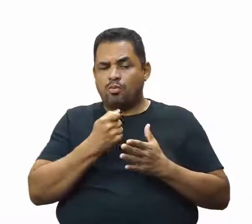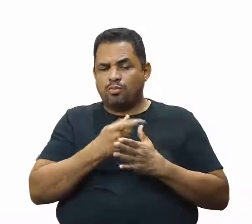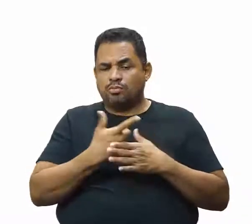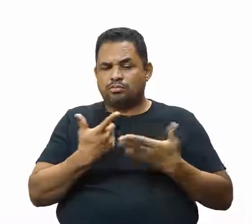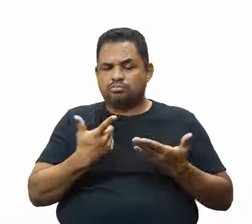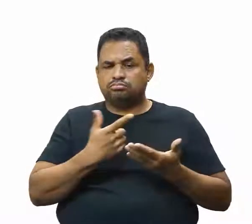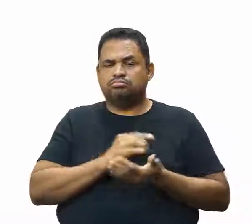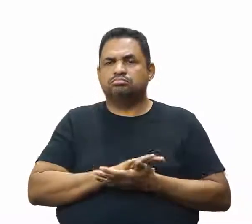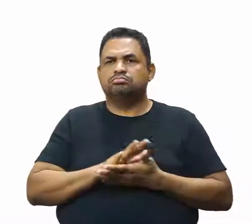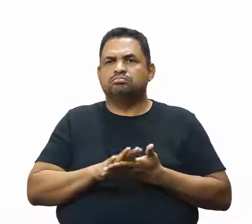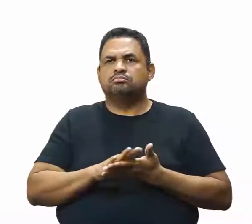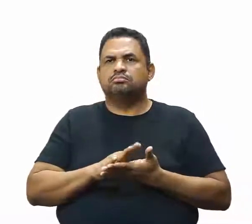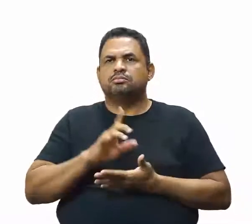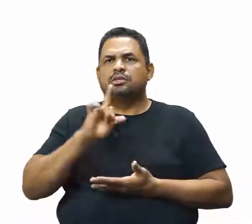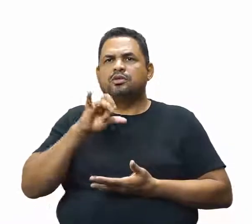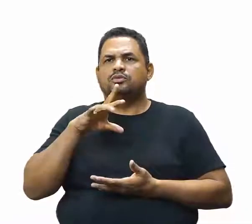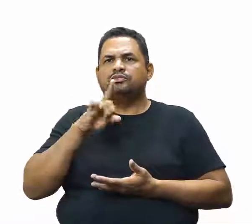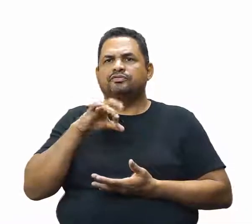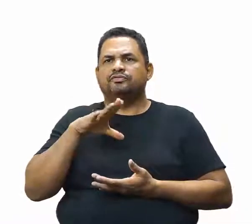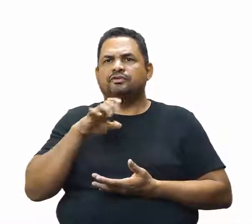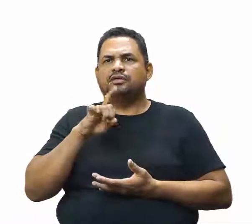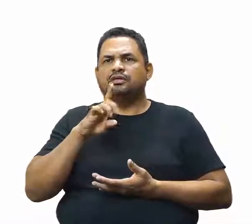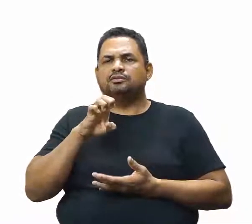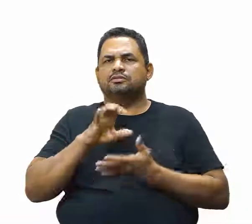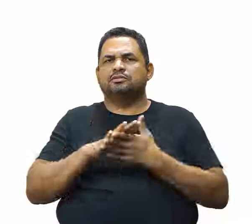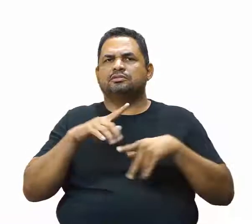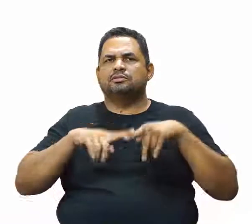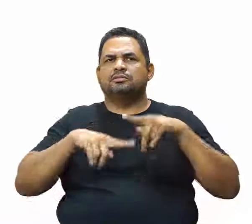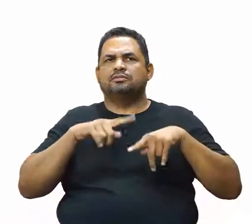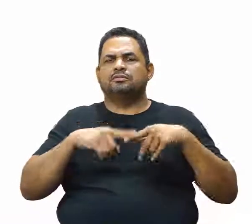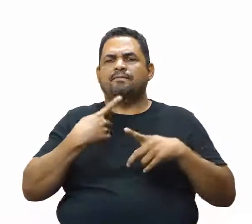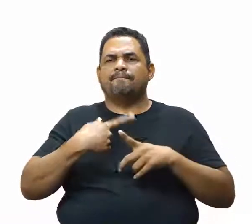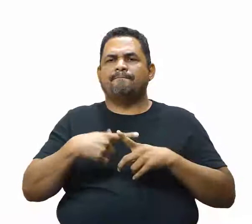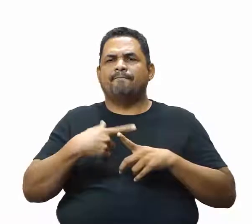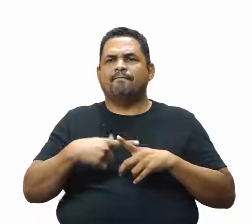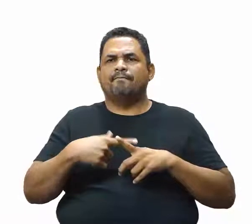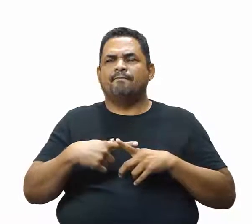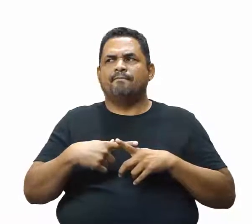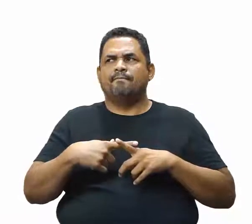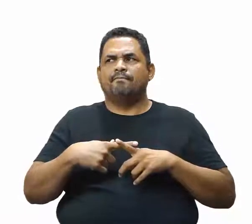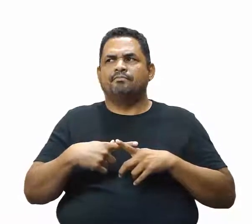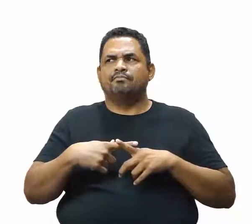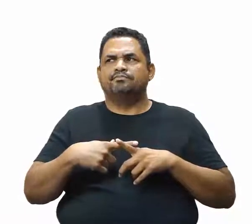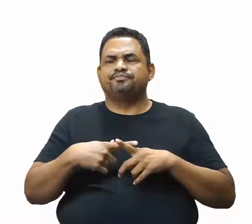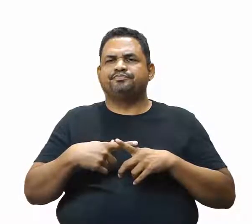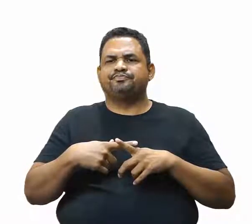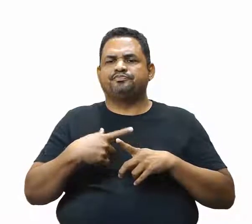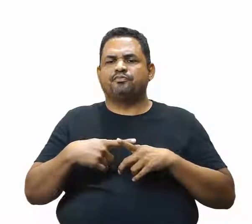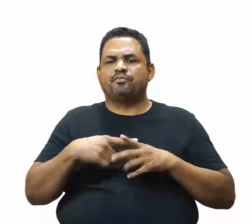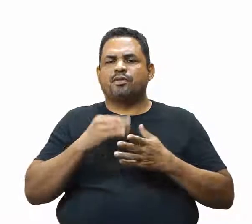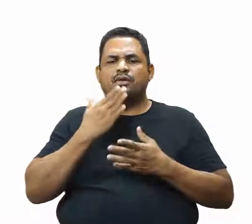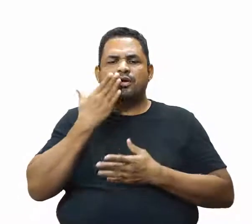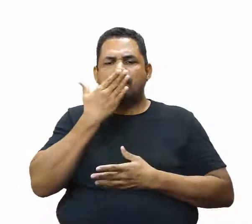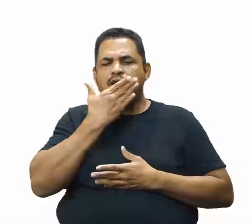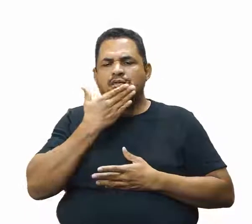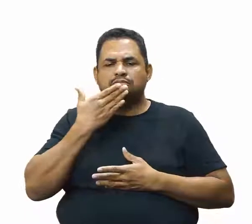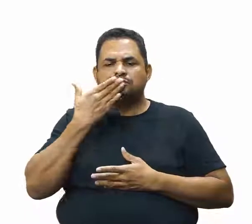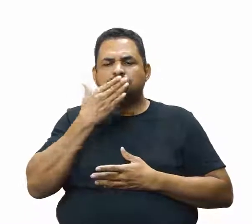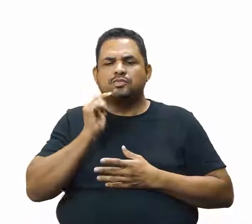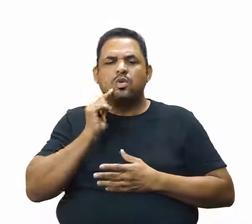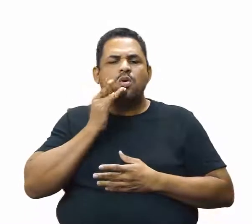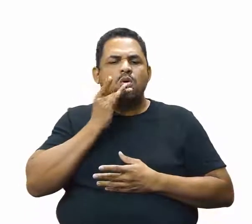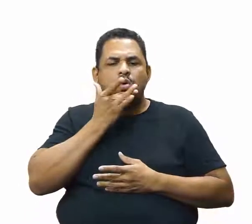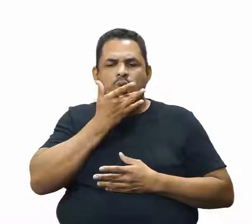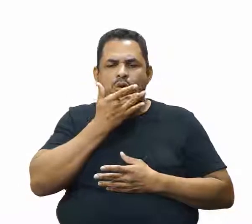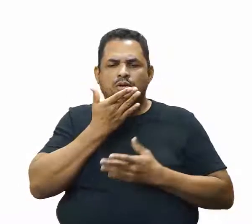beneficiamentos, e longevidade para esse produto. Porque a palatabilidade, a acidez,